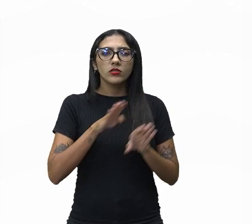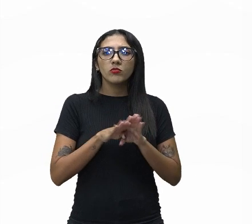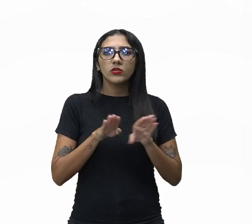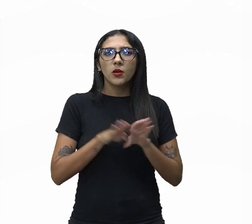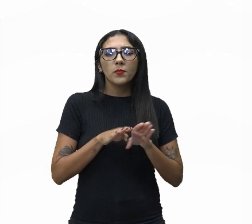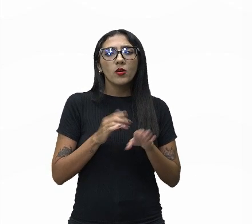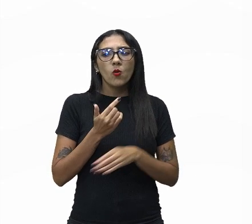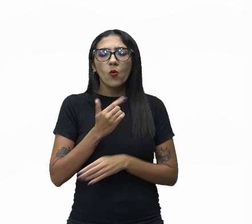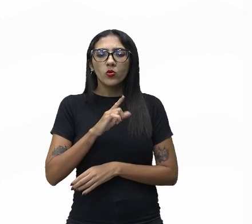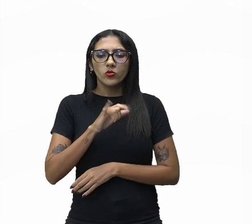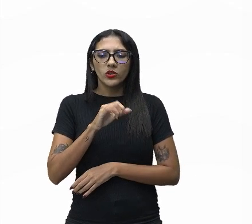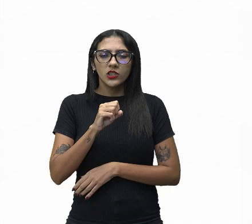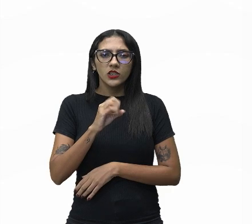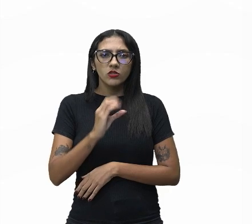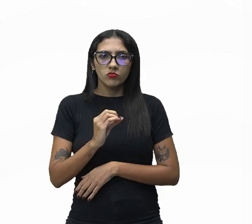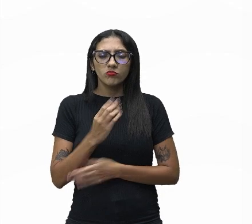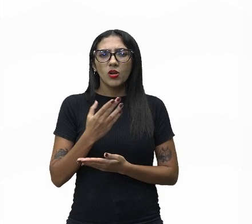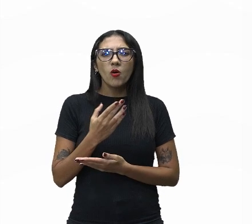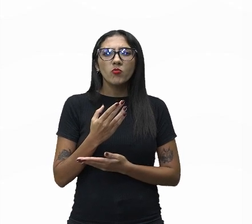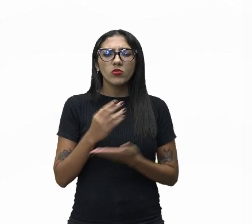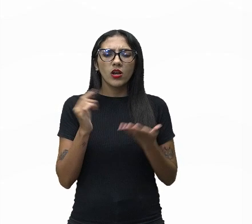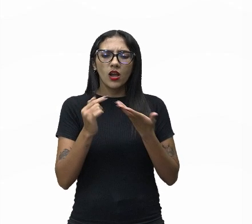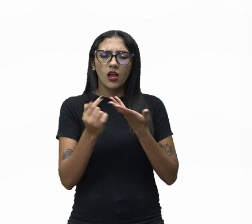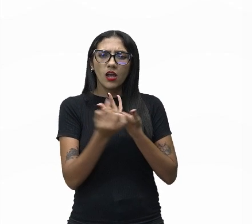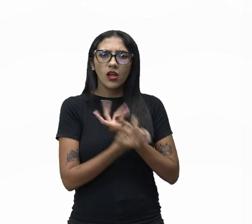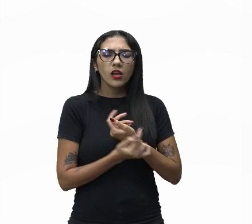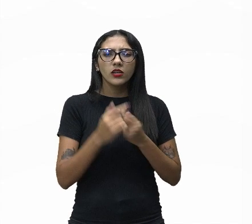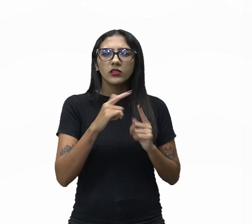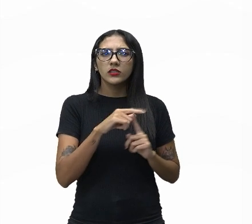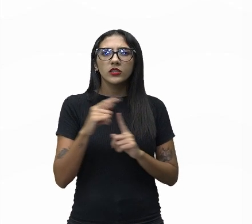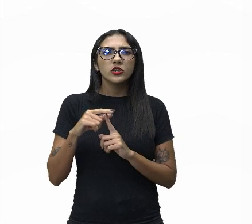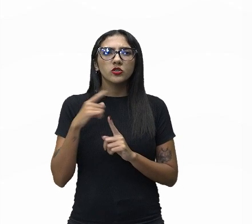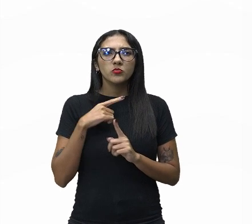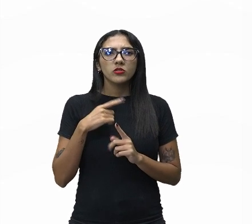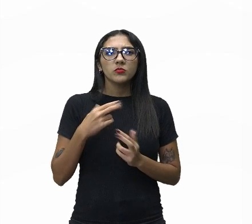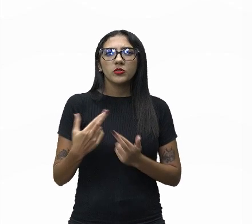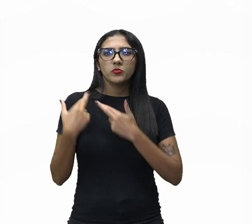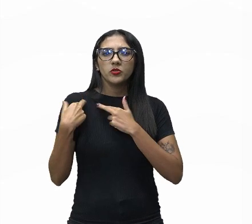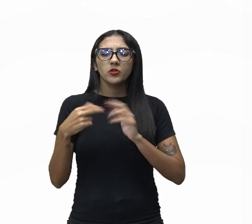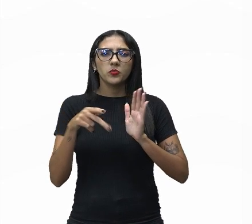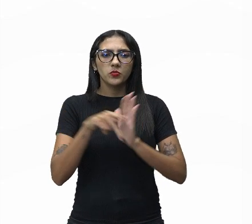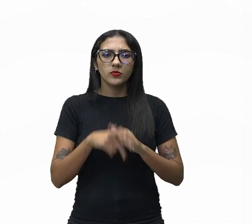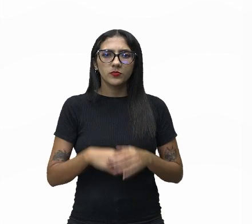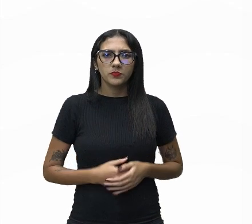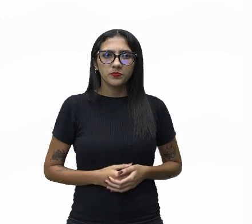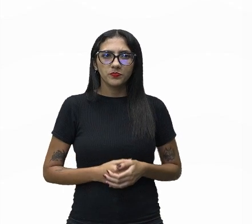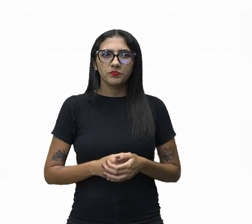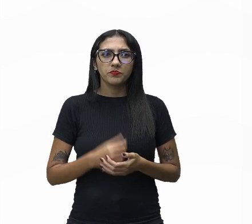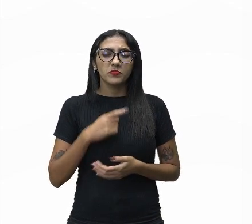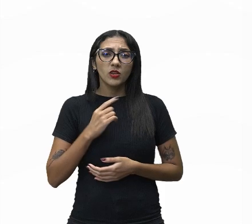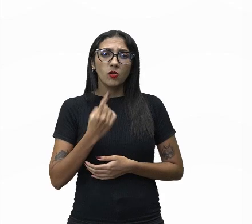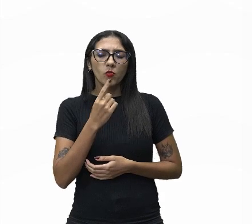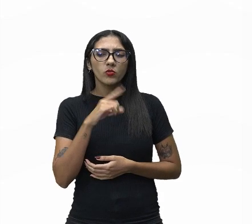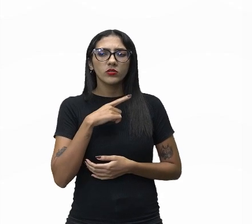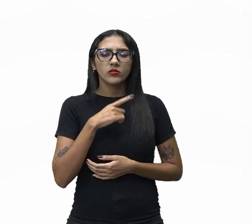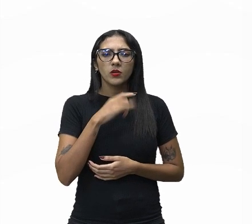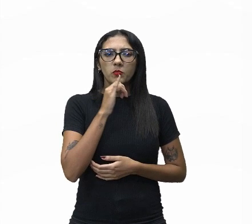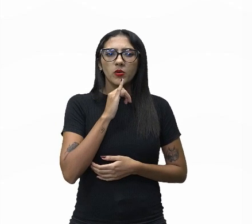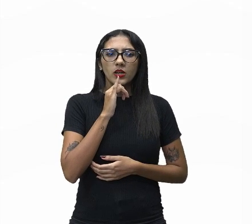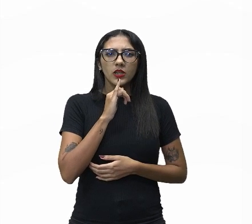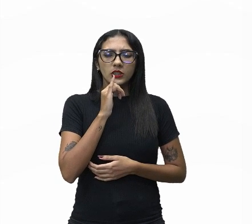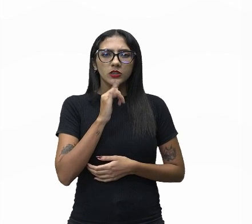Então, cada músculo vai desenvolver ali as suas atividades. Né? Tem aqueles que são voluntários, como o